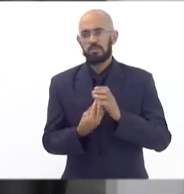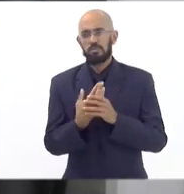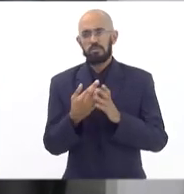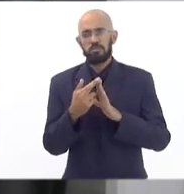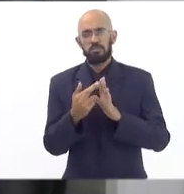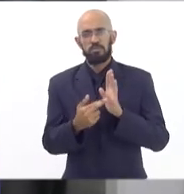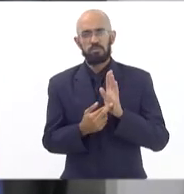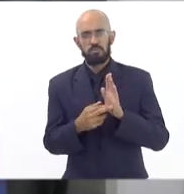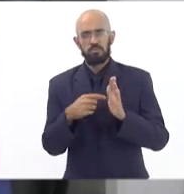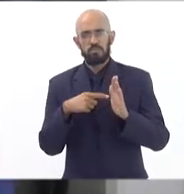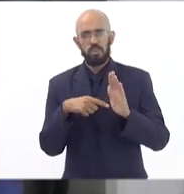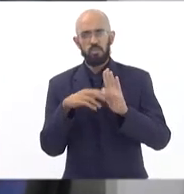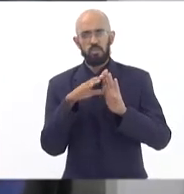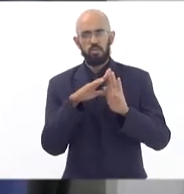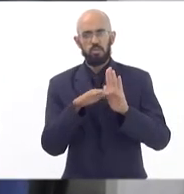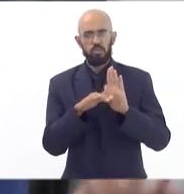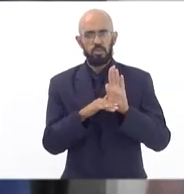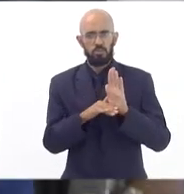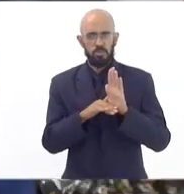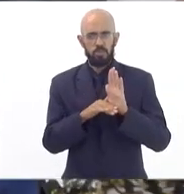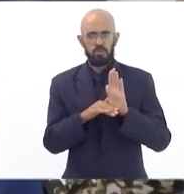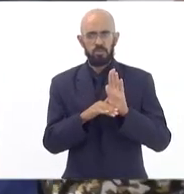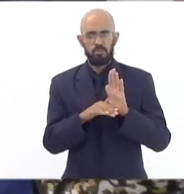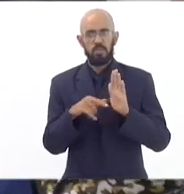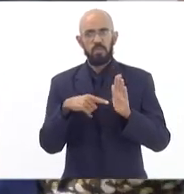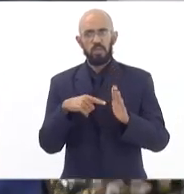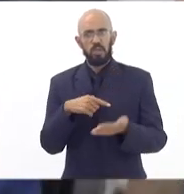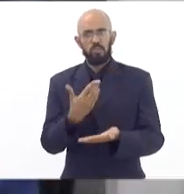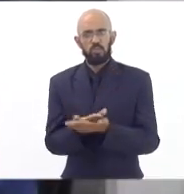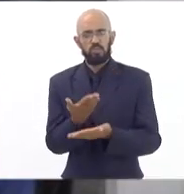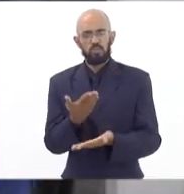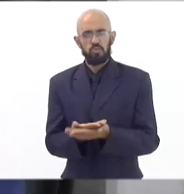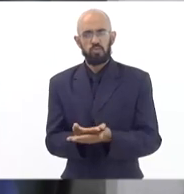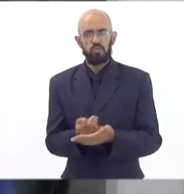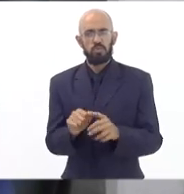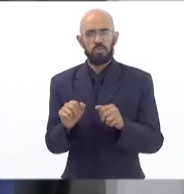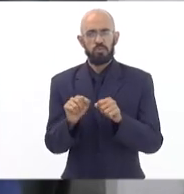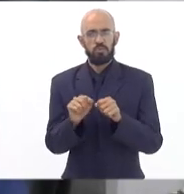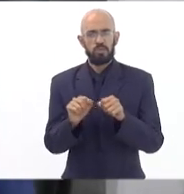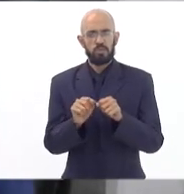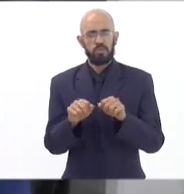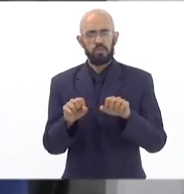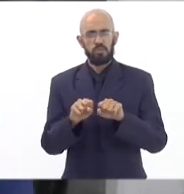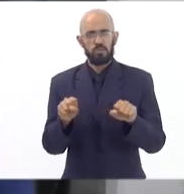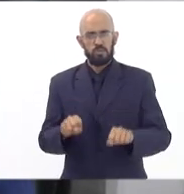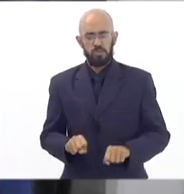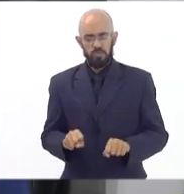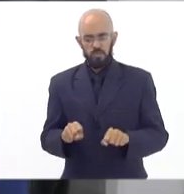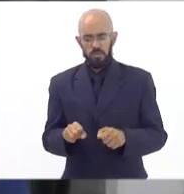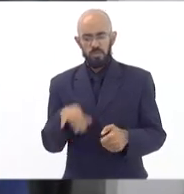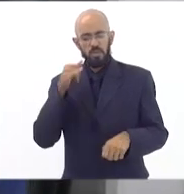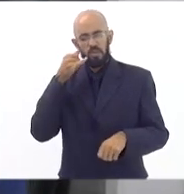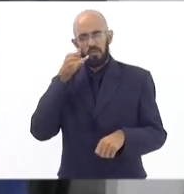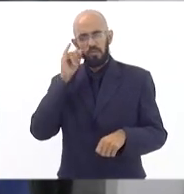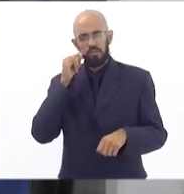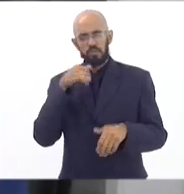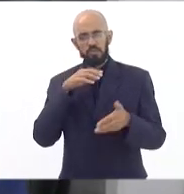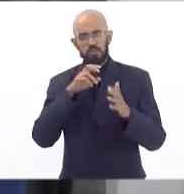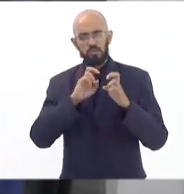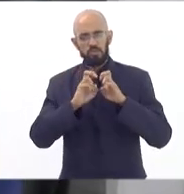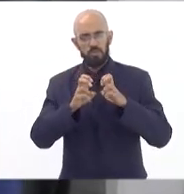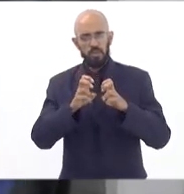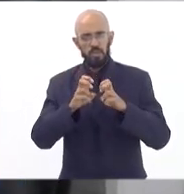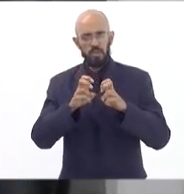cronograma para isso existe algum estudo para implementação de um sistema que impeça que o trem